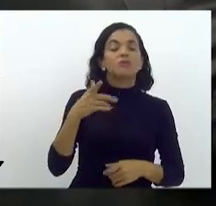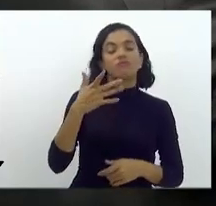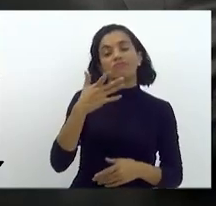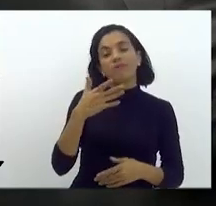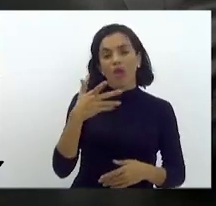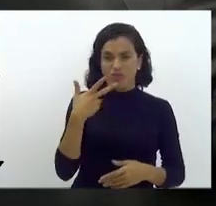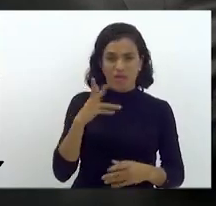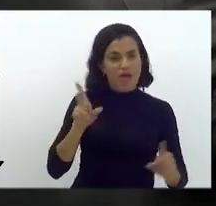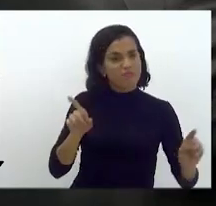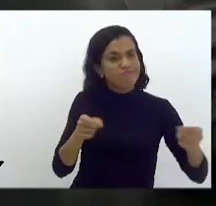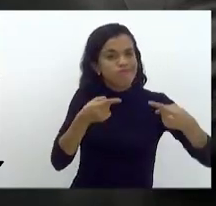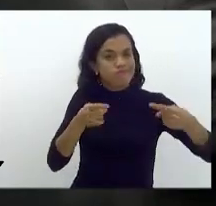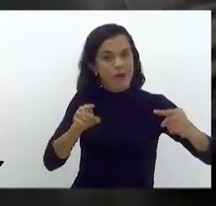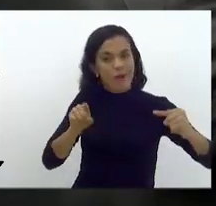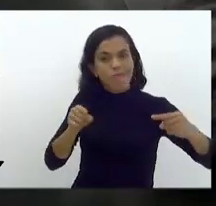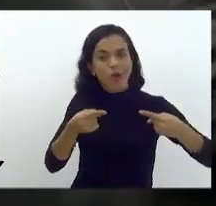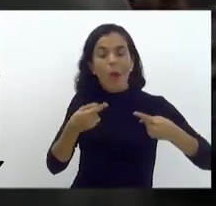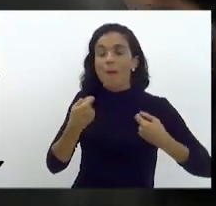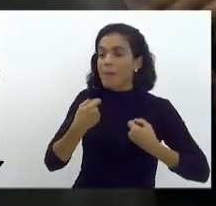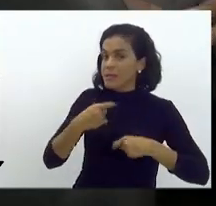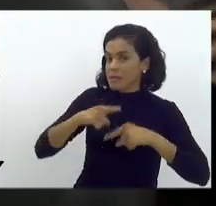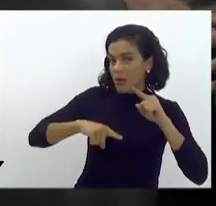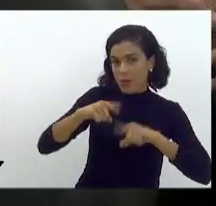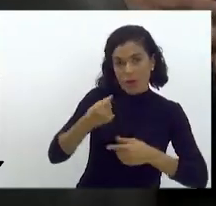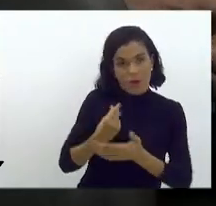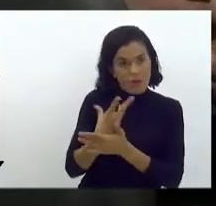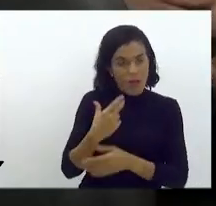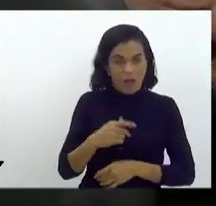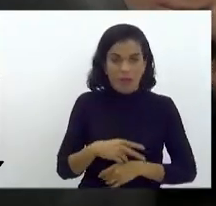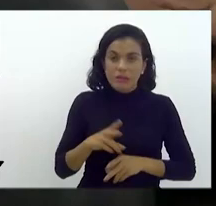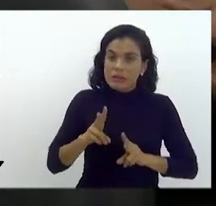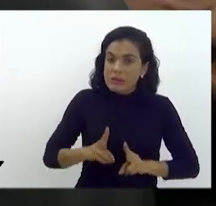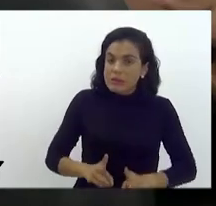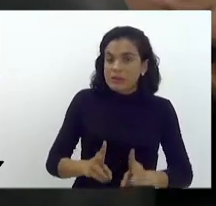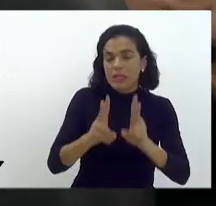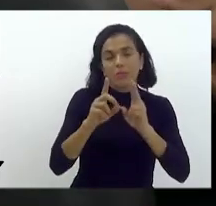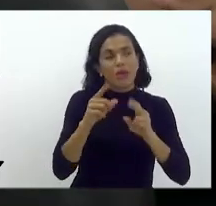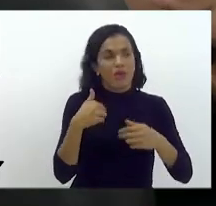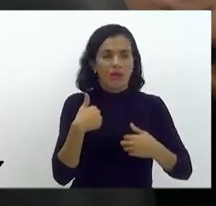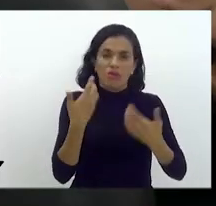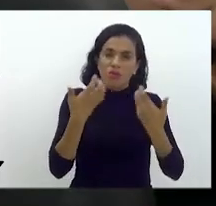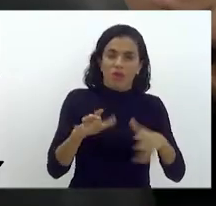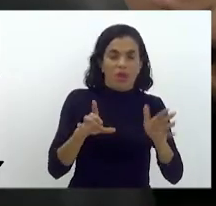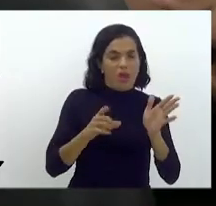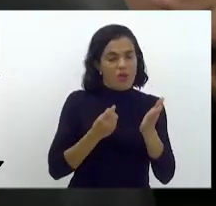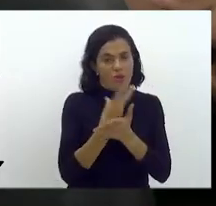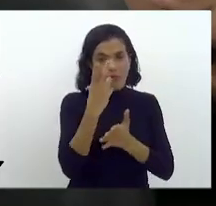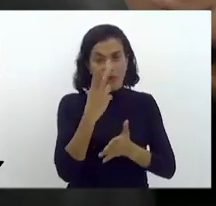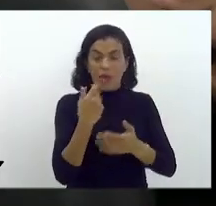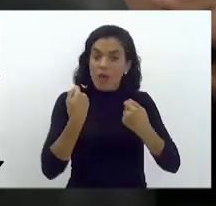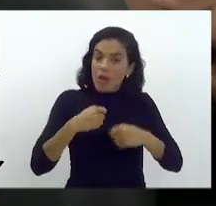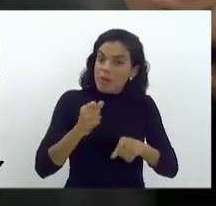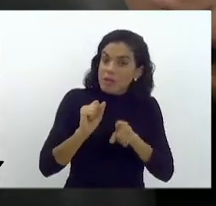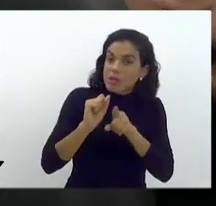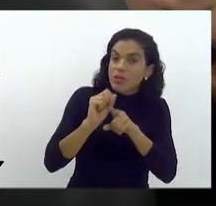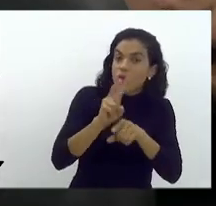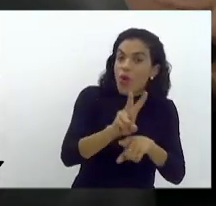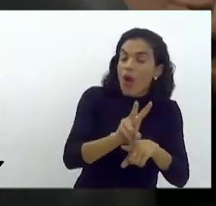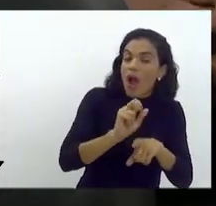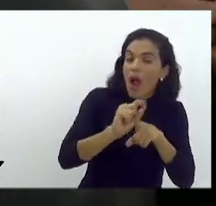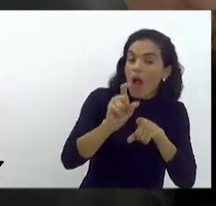contrariam muito porque ali eu preciso de equipamento para comprar eu sempre quando entrei decisão não eu não quero comprar um equipamento eu preciso alugá-lo